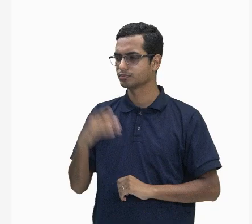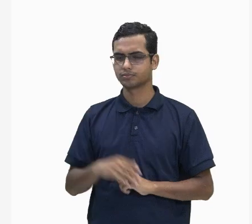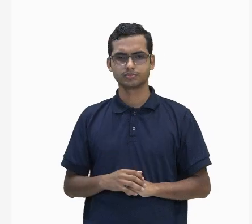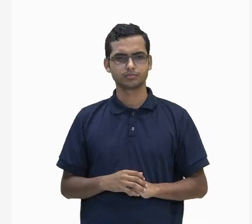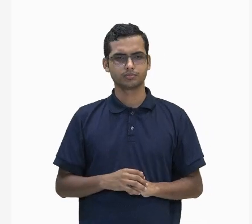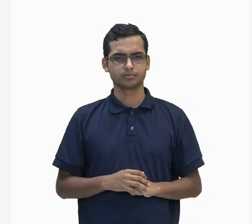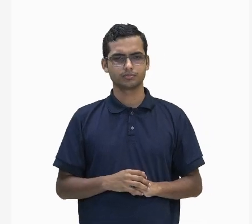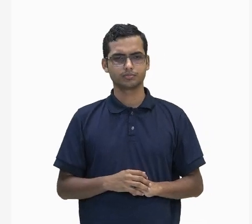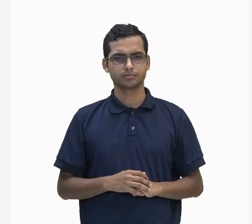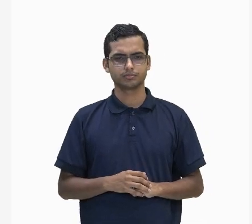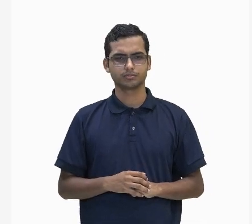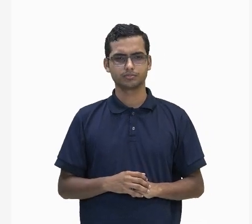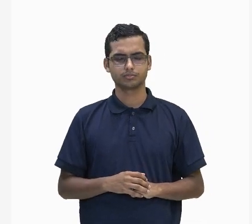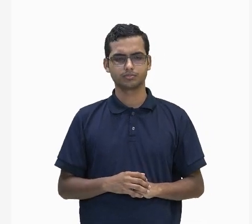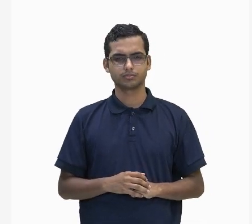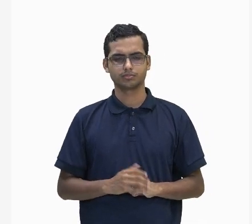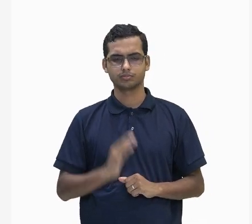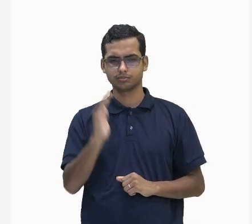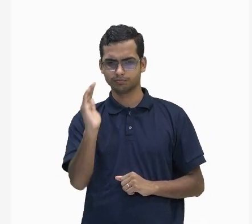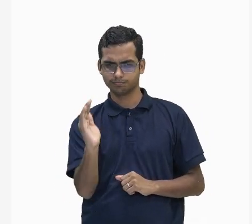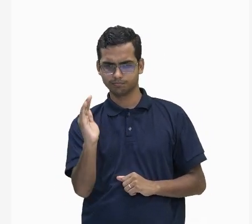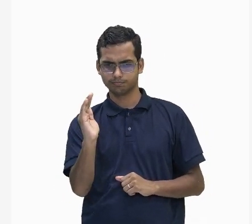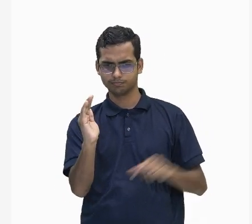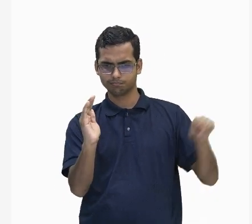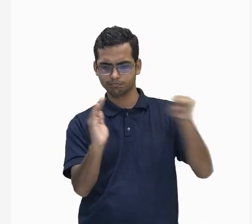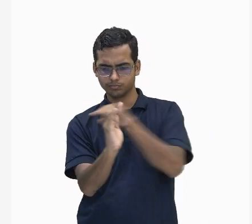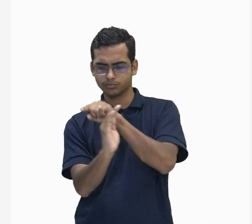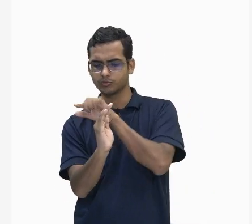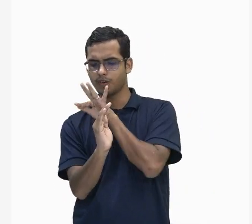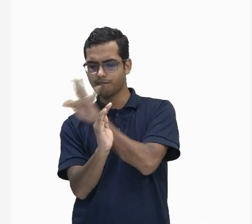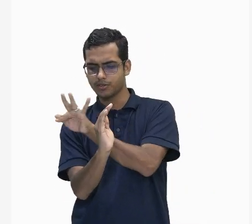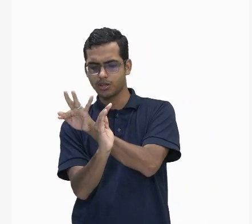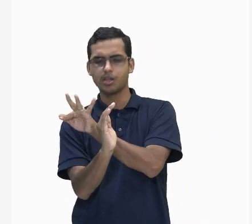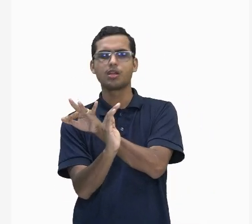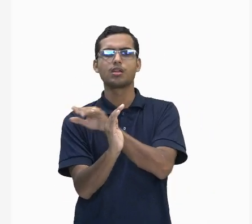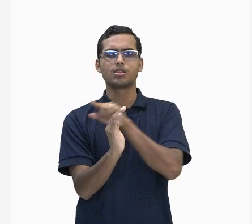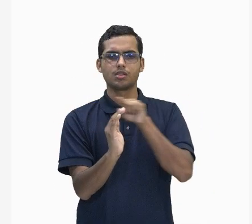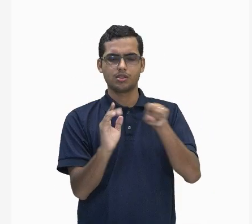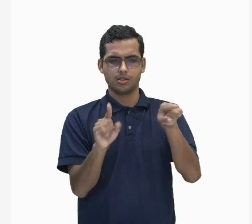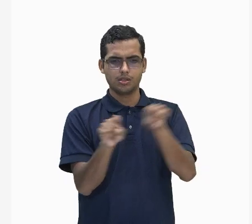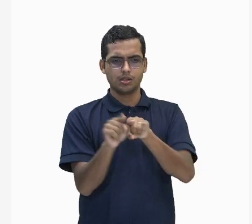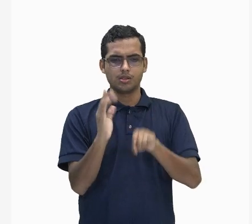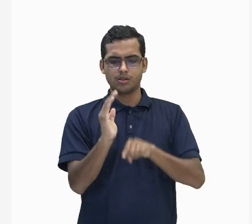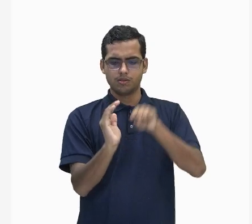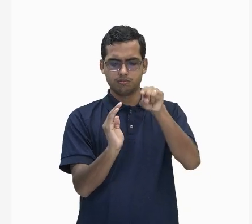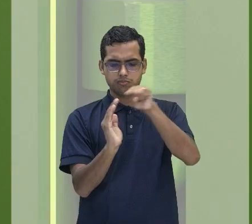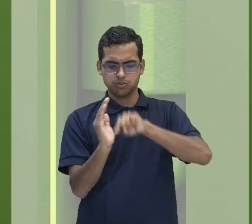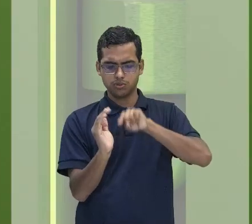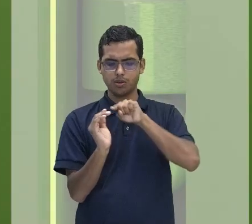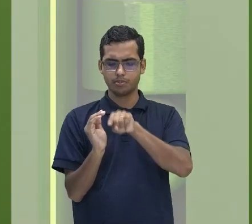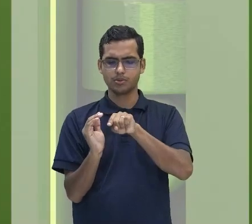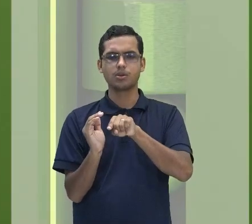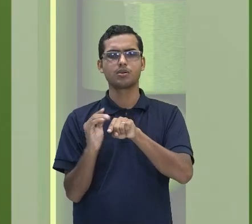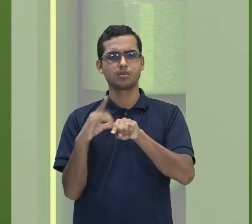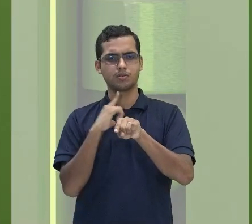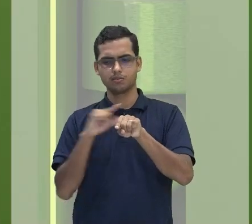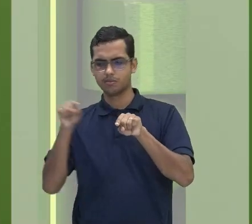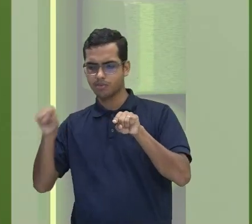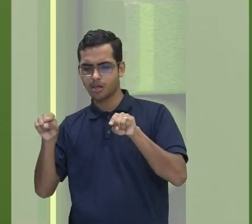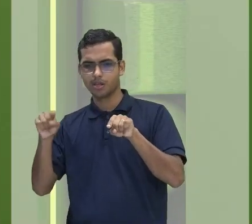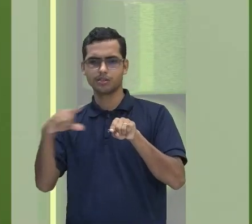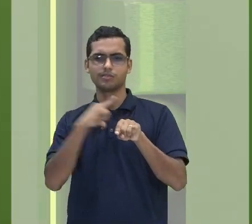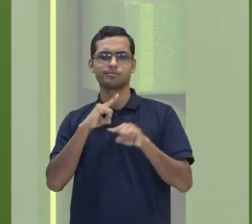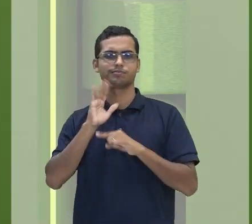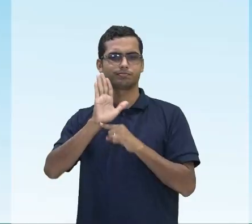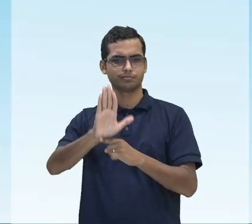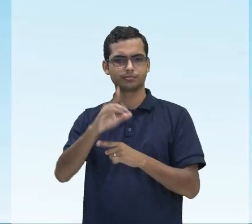entre o foco e o centro de curvatura e ela vai ser real, invertida e menor que o objeto. Como a gente vai ver agora na nossa animação,